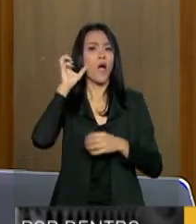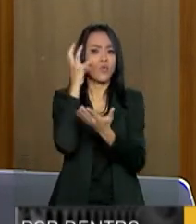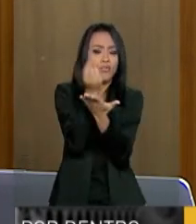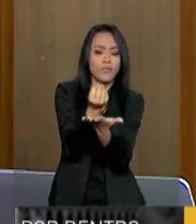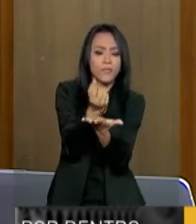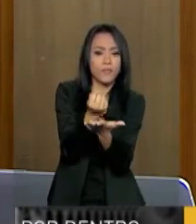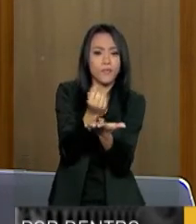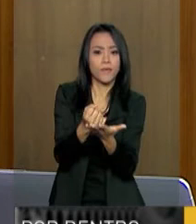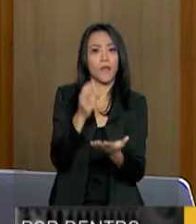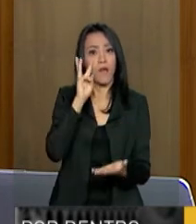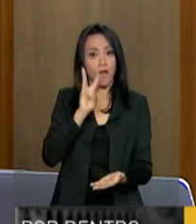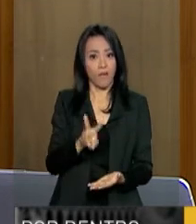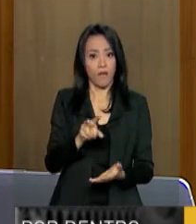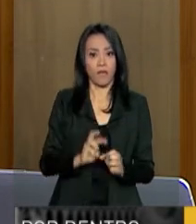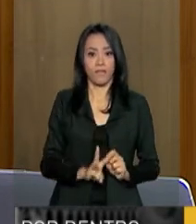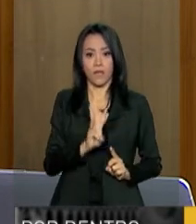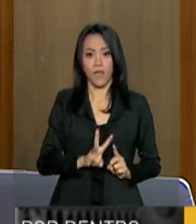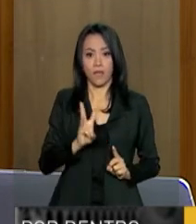site